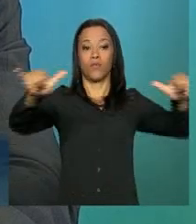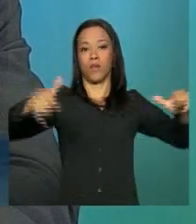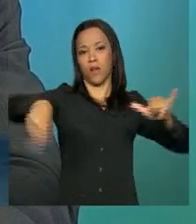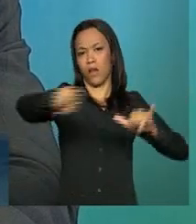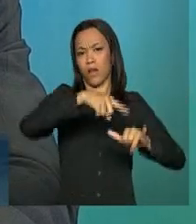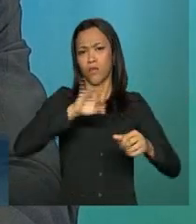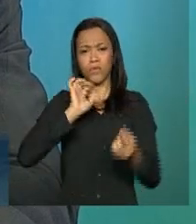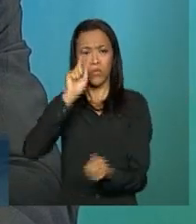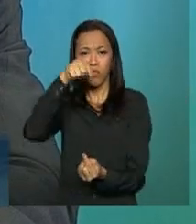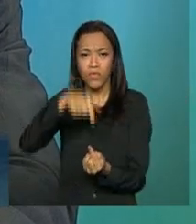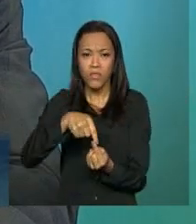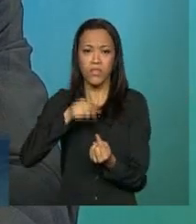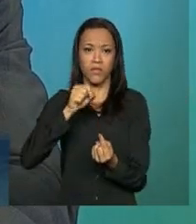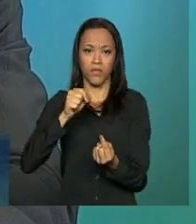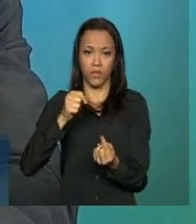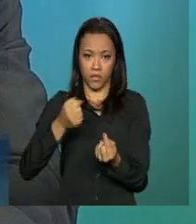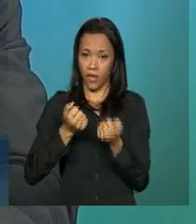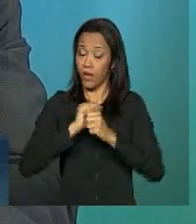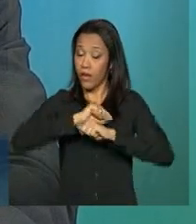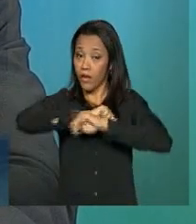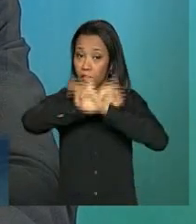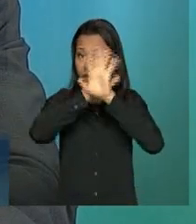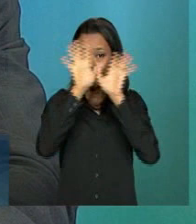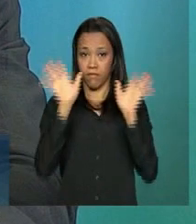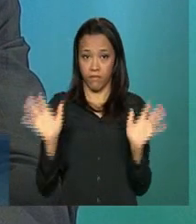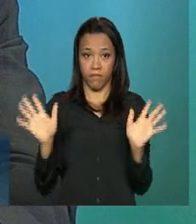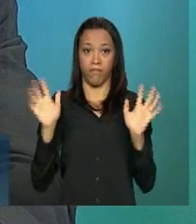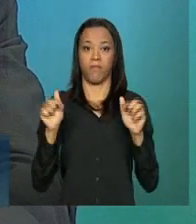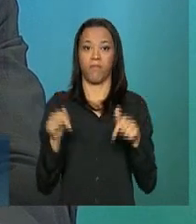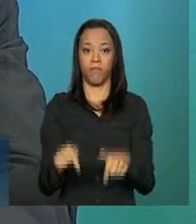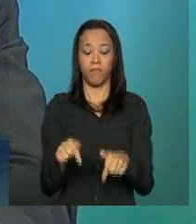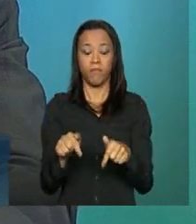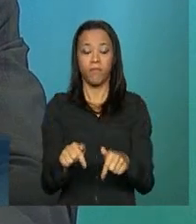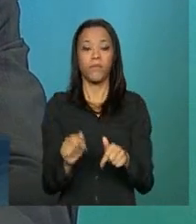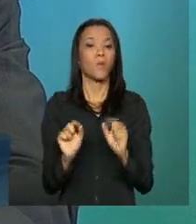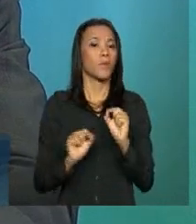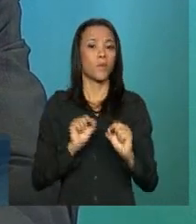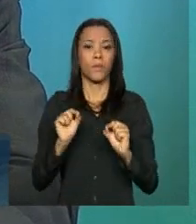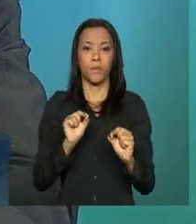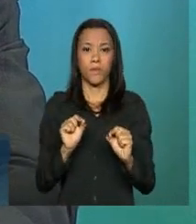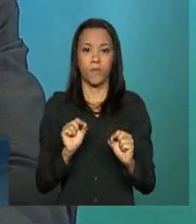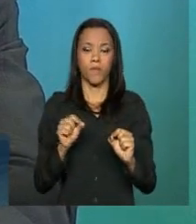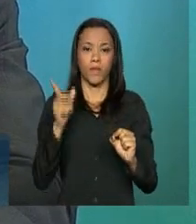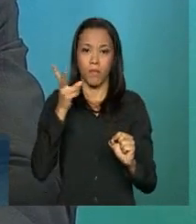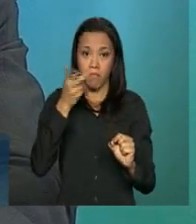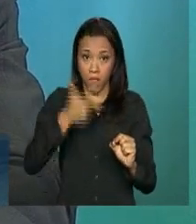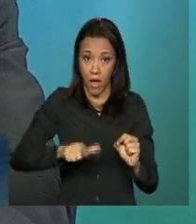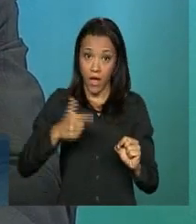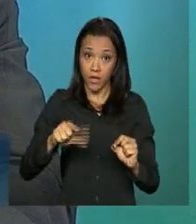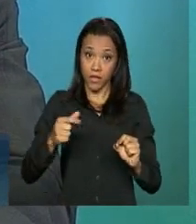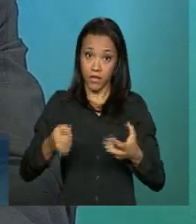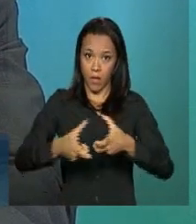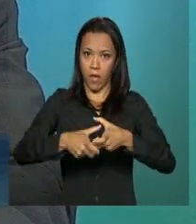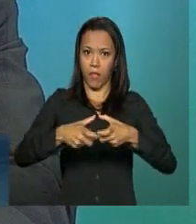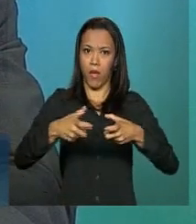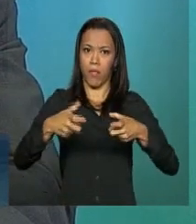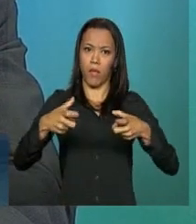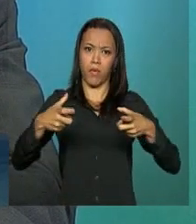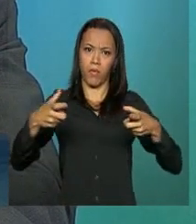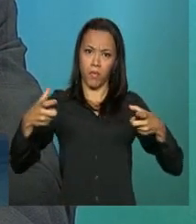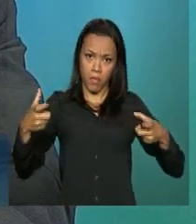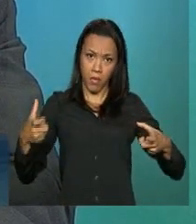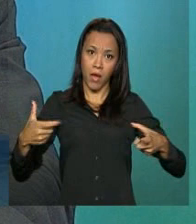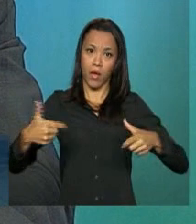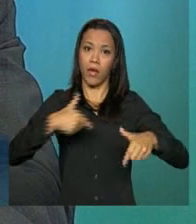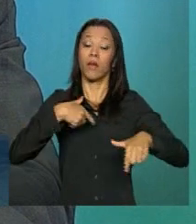muito claros. É uma possibilidade de aumentar a presença da Caixa Econômica num segmento